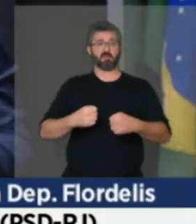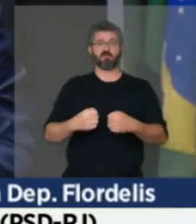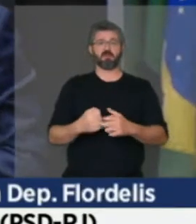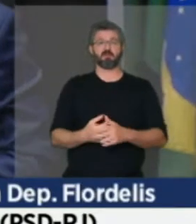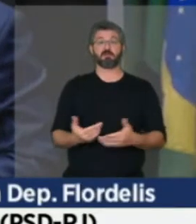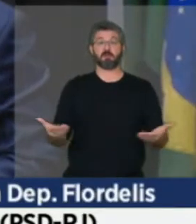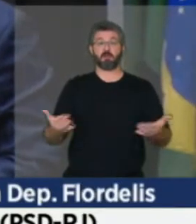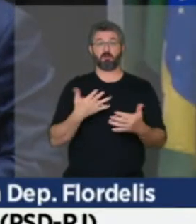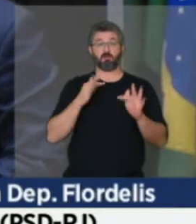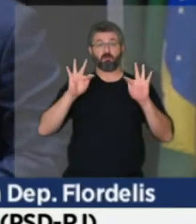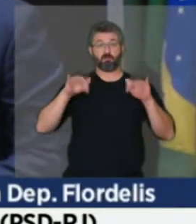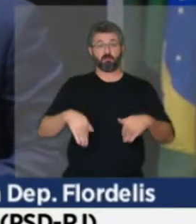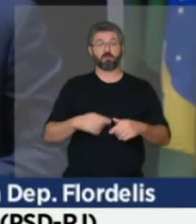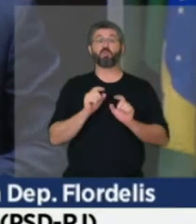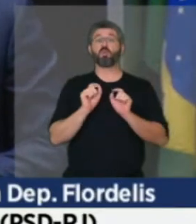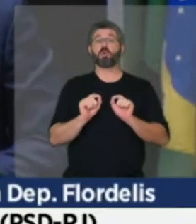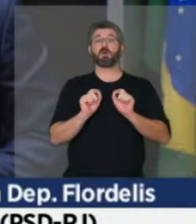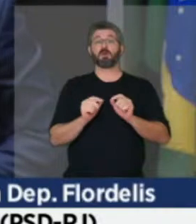encerrar